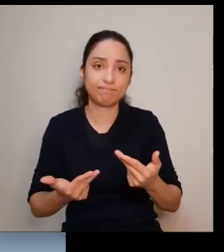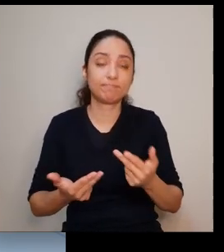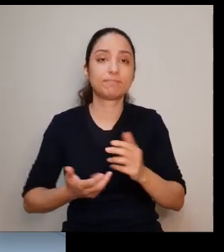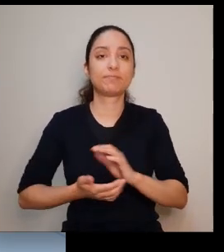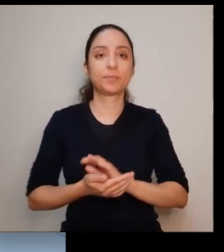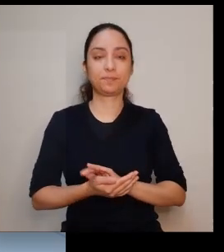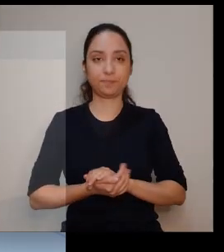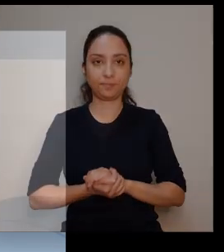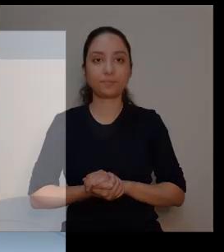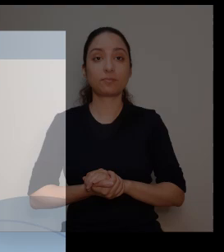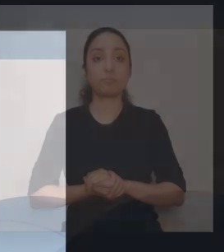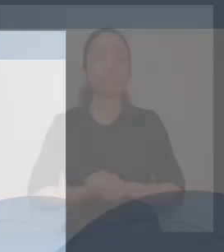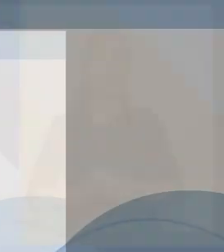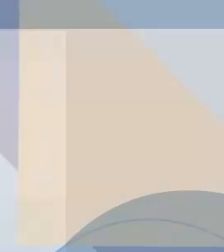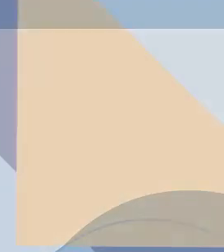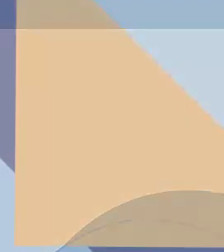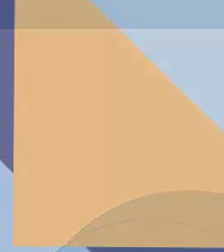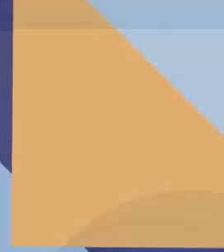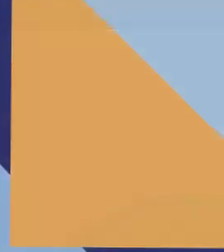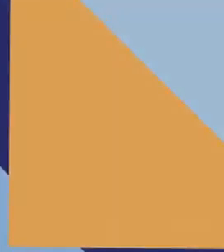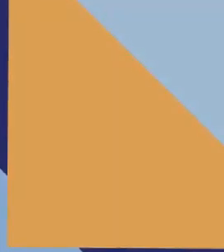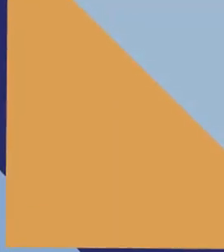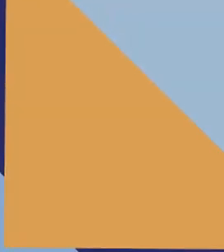adaptados e resilientes a impactos.